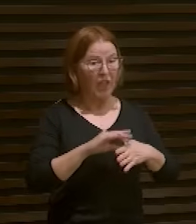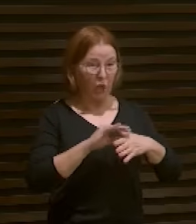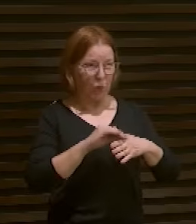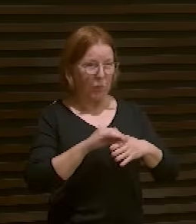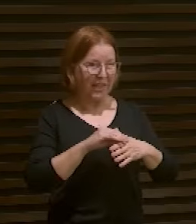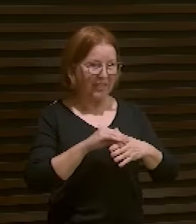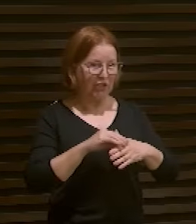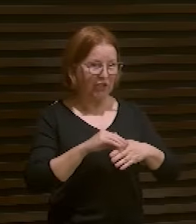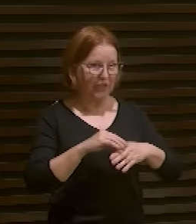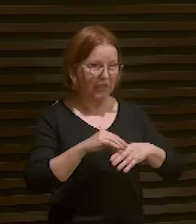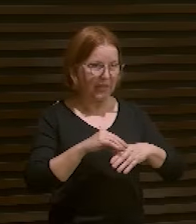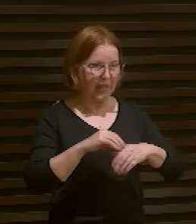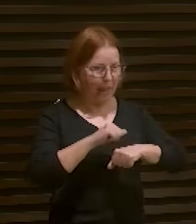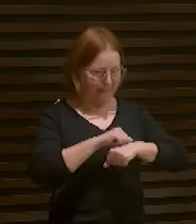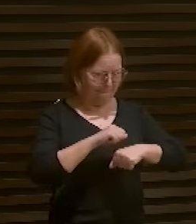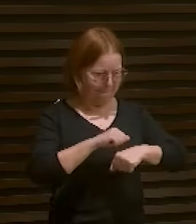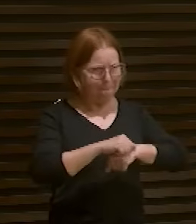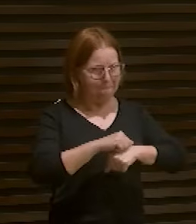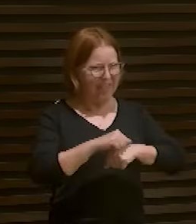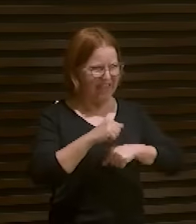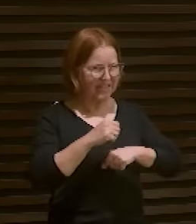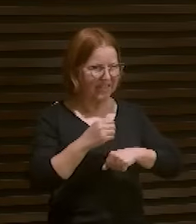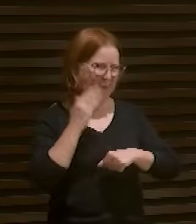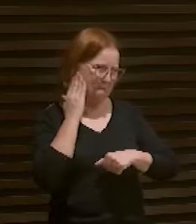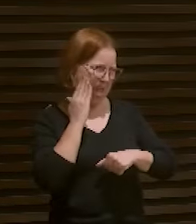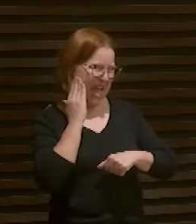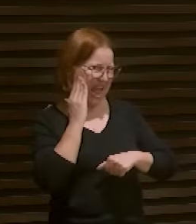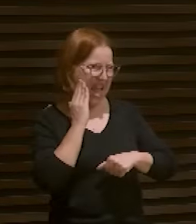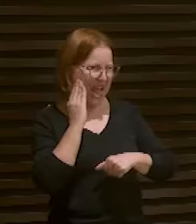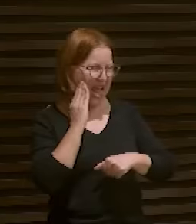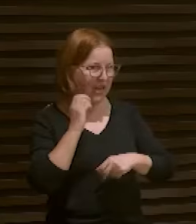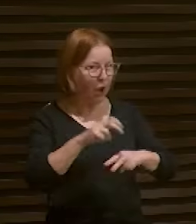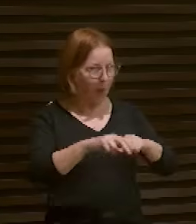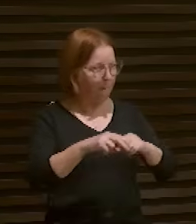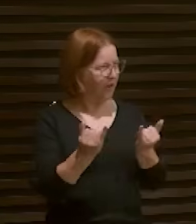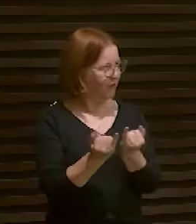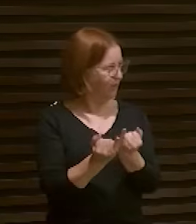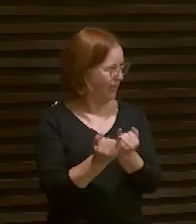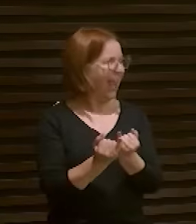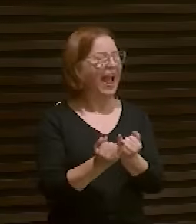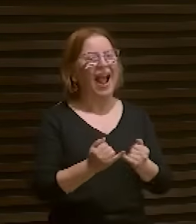pele tem muita coisa a ver com fofoca? Agora eu vou começar a olhar as irmãs na pele.